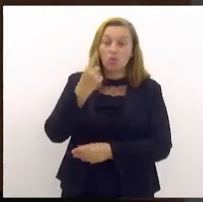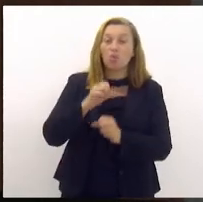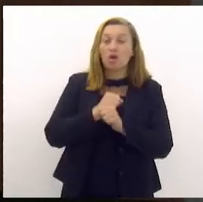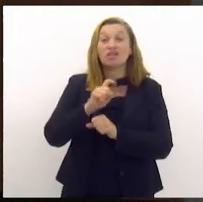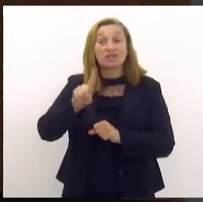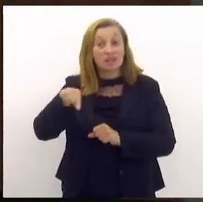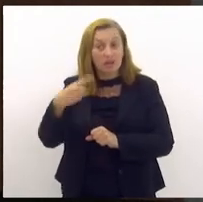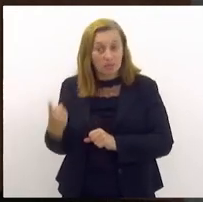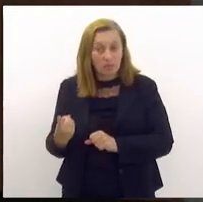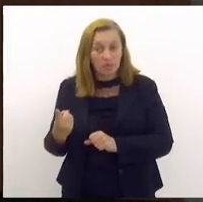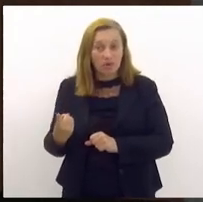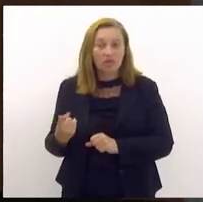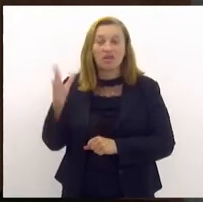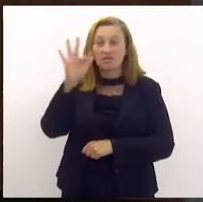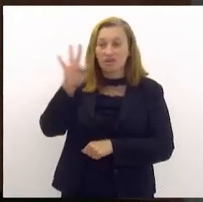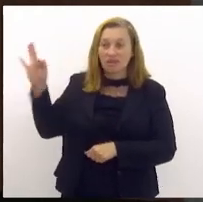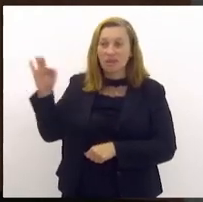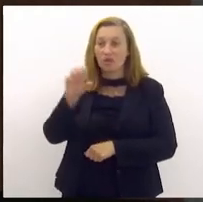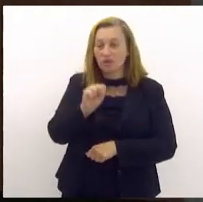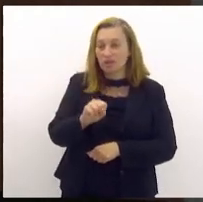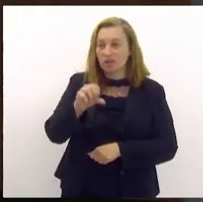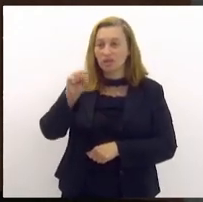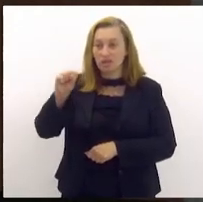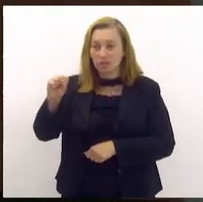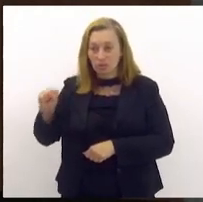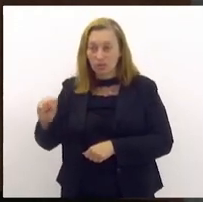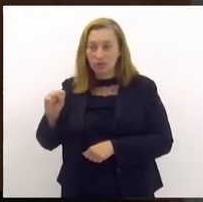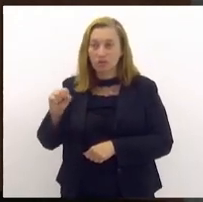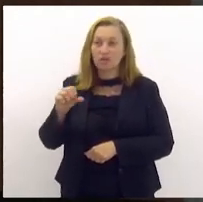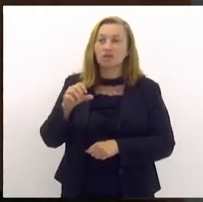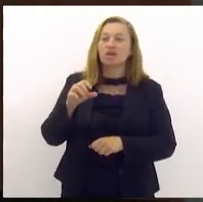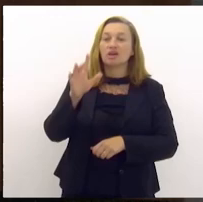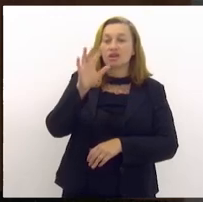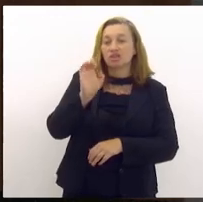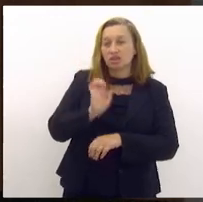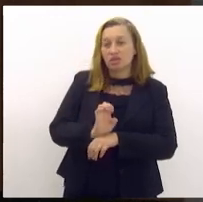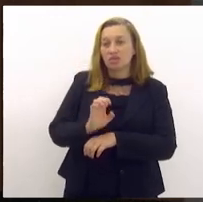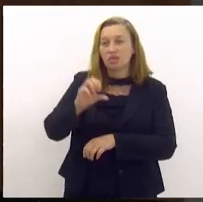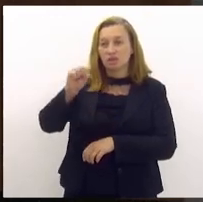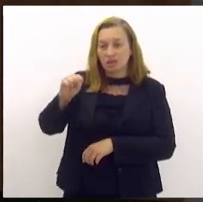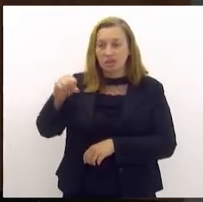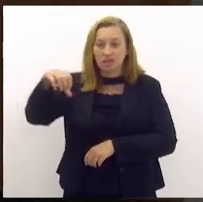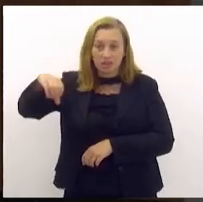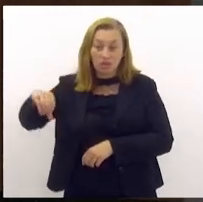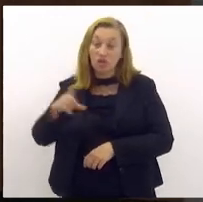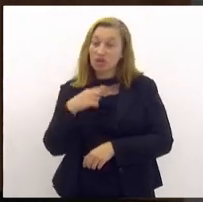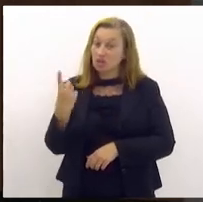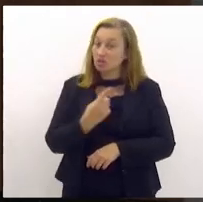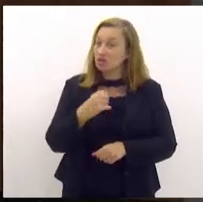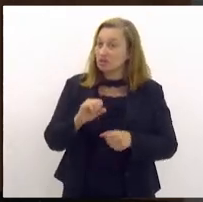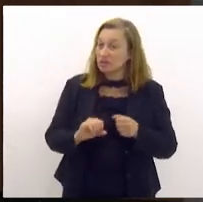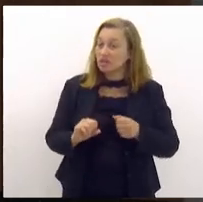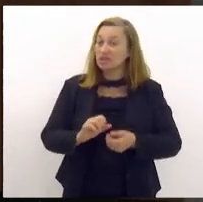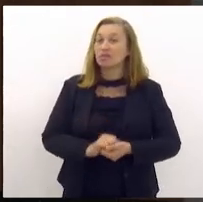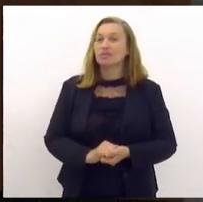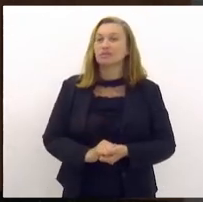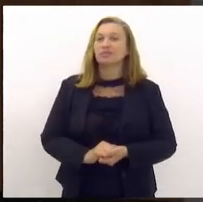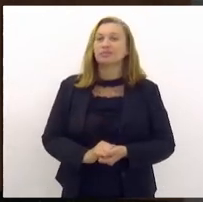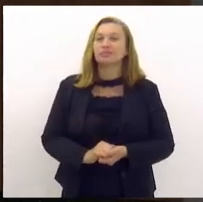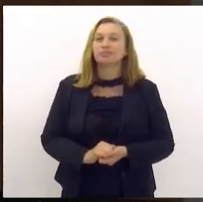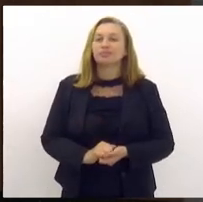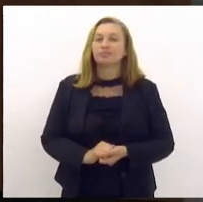depois, federal em 88, estadual em 89. E o que nós fizemos, em grande medida, foi